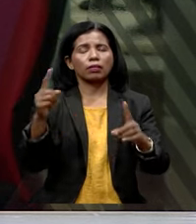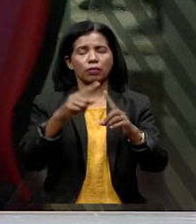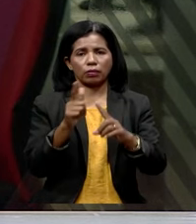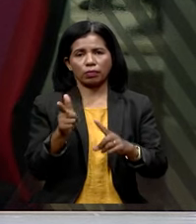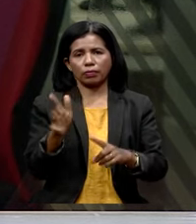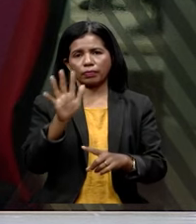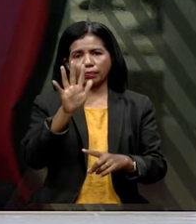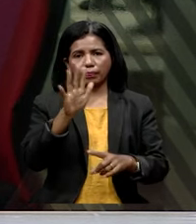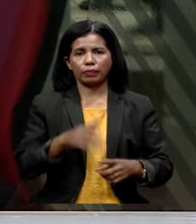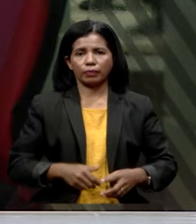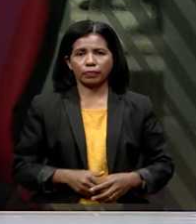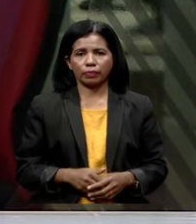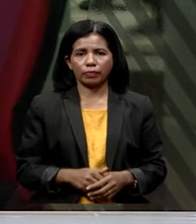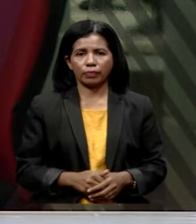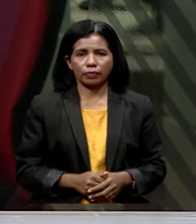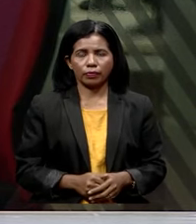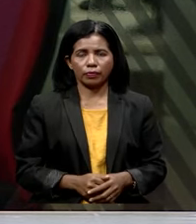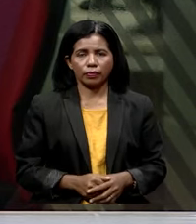Lima.